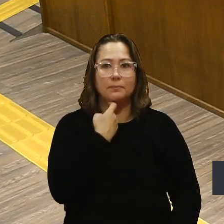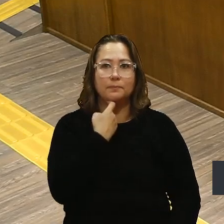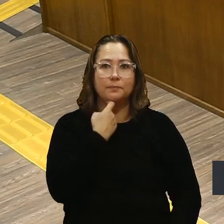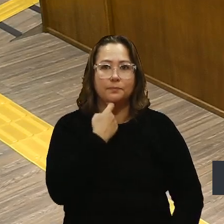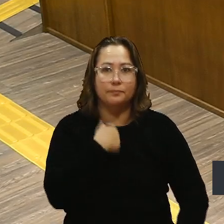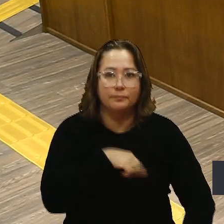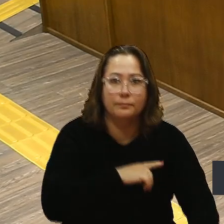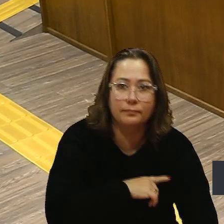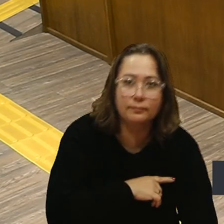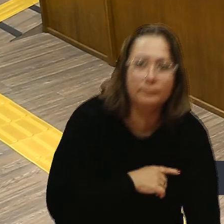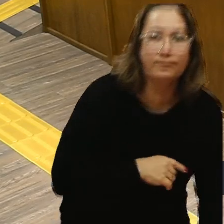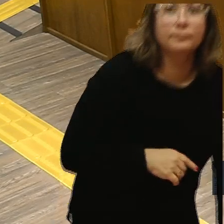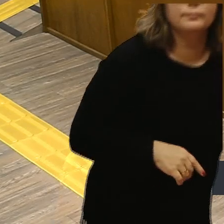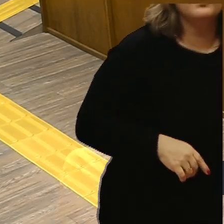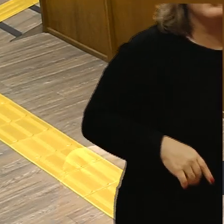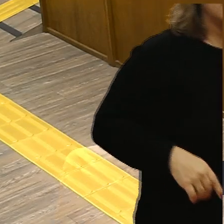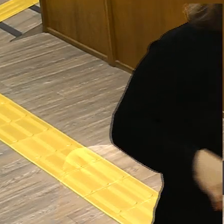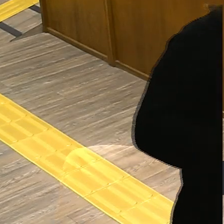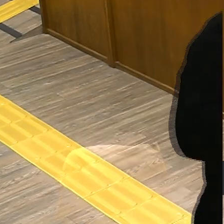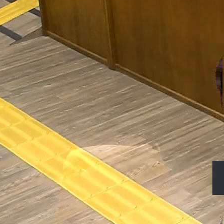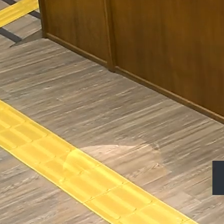Com a palavra da tribuna.